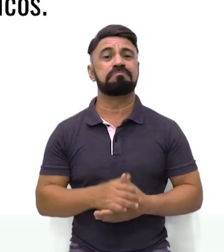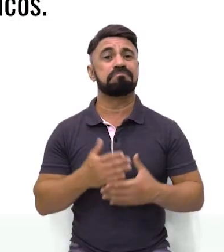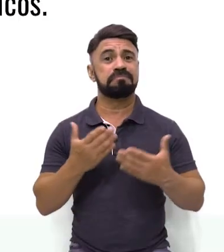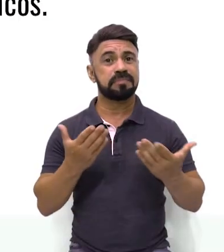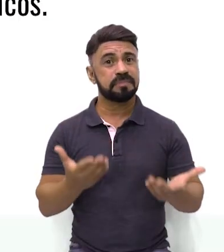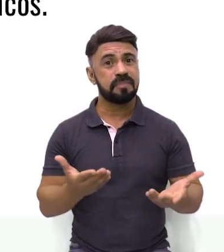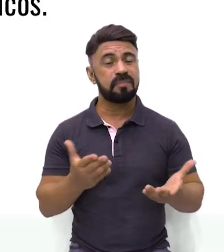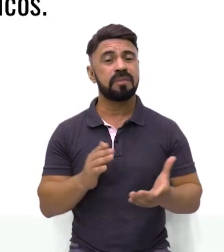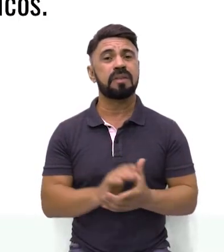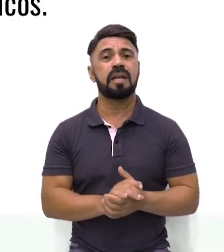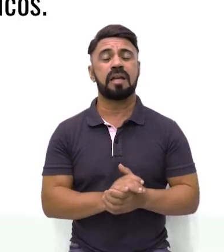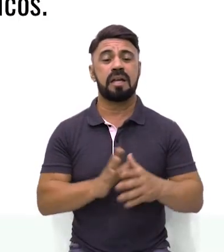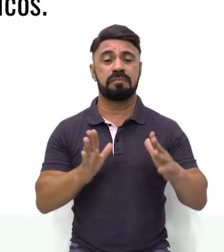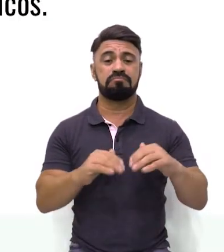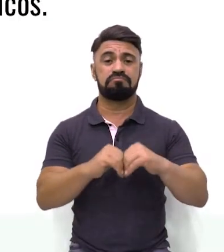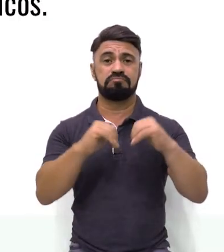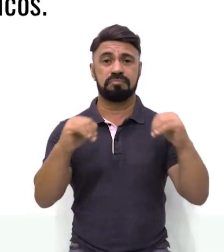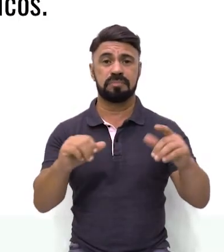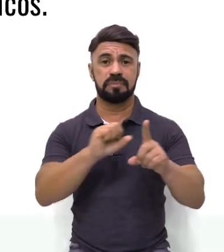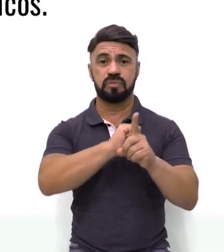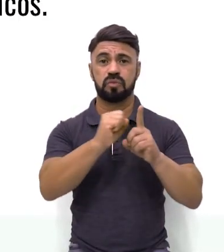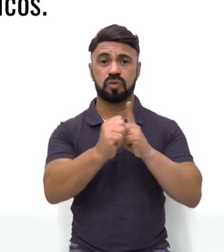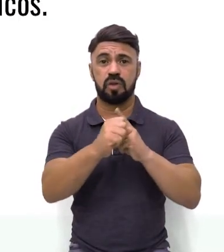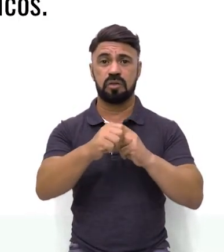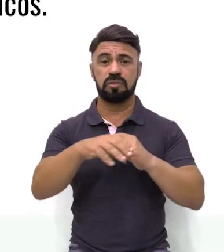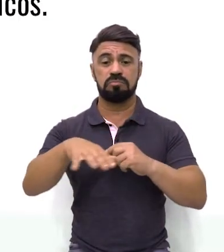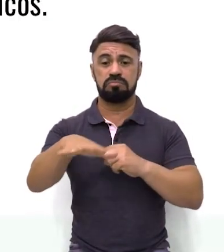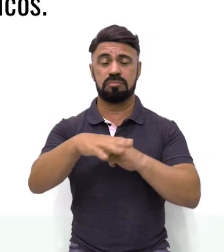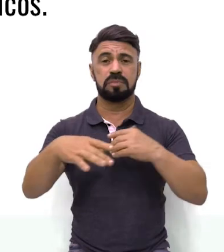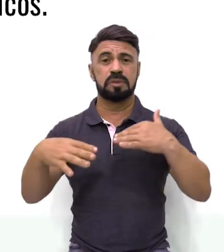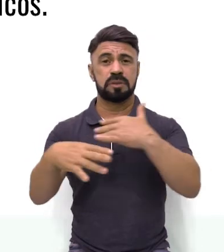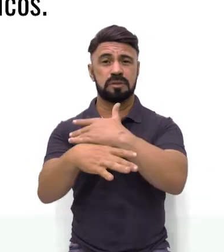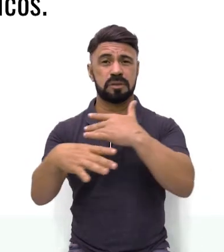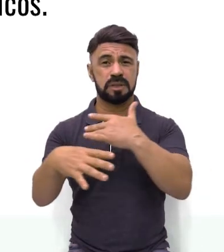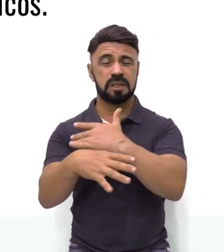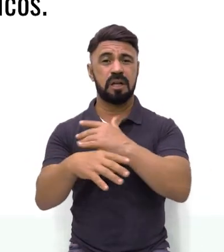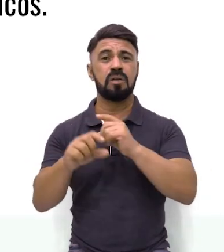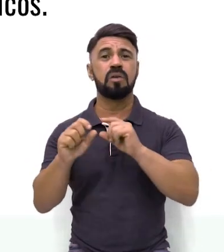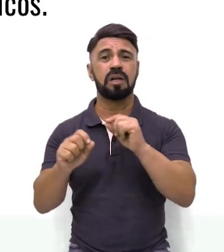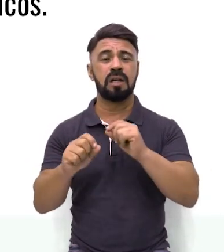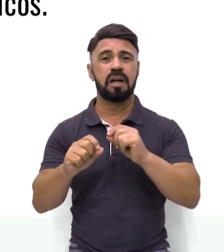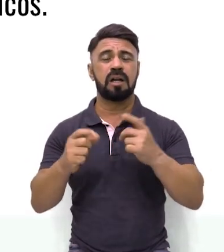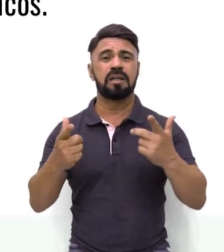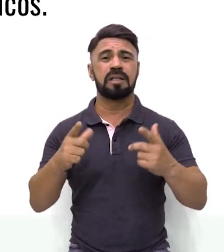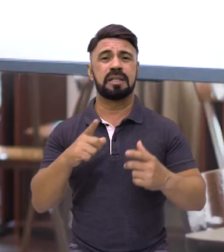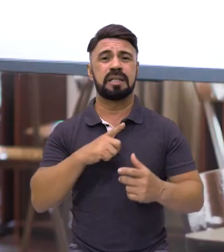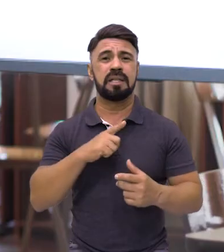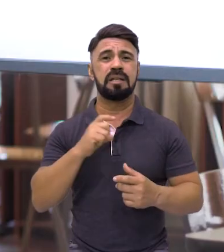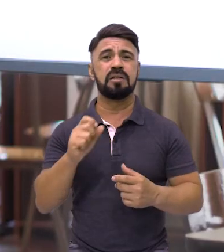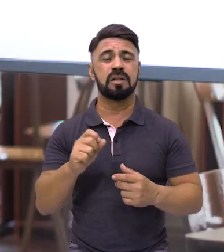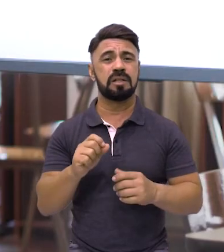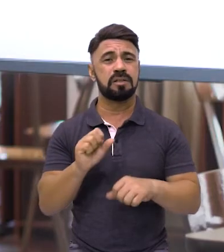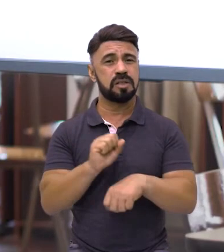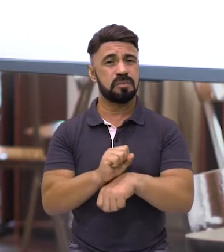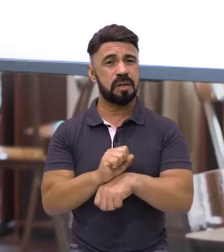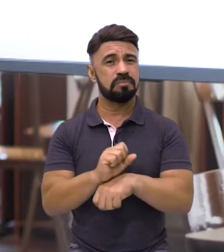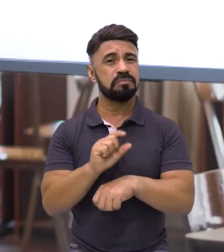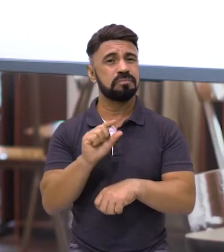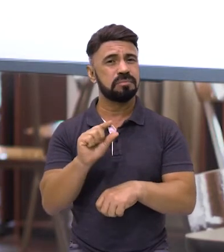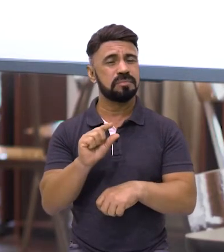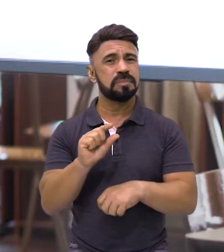Pois bem, a segregação socioespacial urbana refere-se à marginalização. Espera um